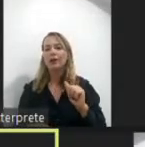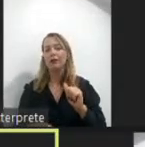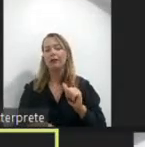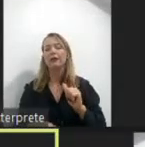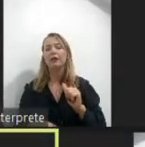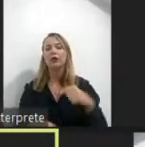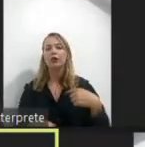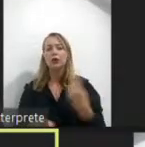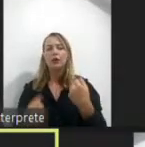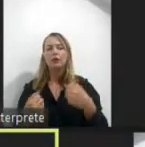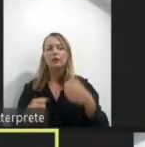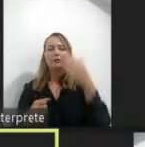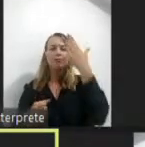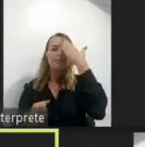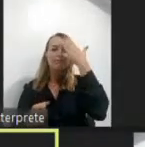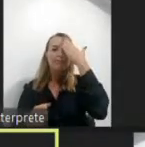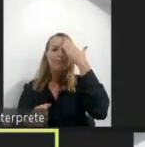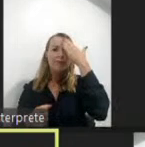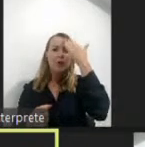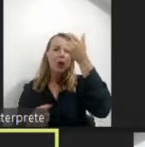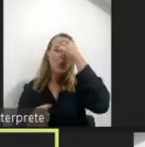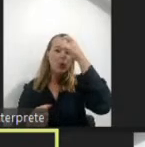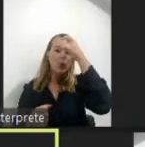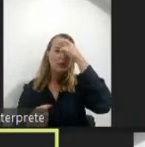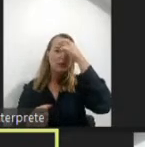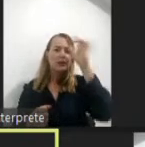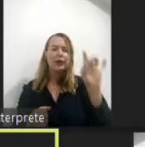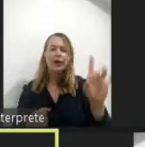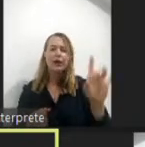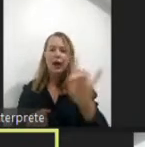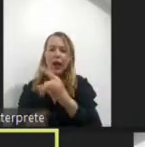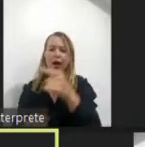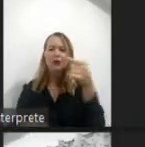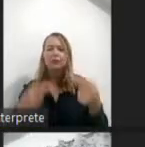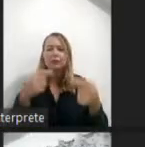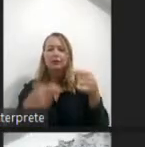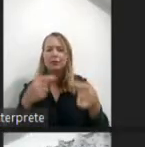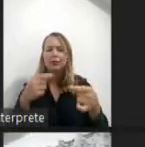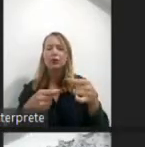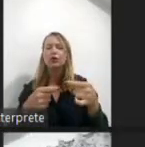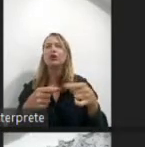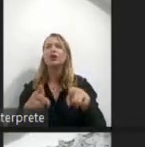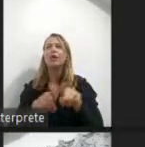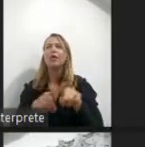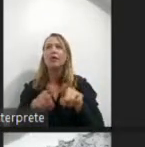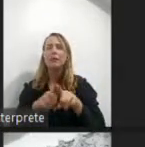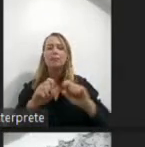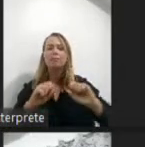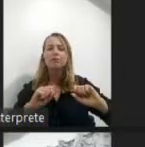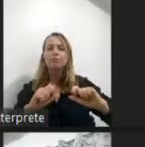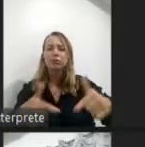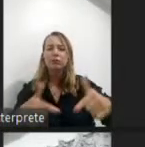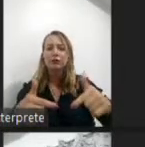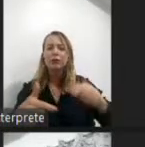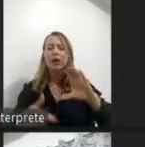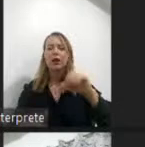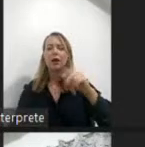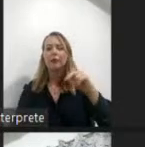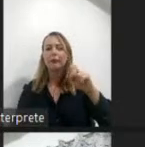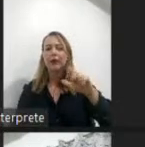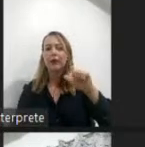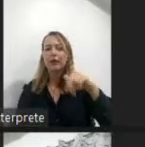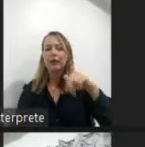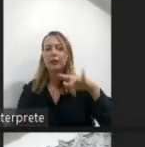ter, da vida política, cada um de vocês no trabalho de vocês, ou no exercício da capelania, é de que a gente